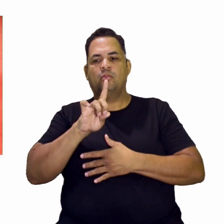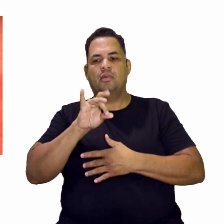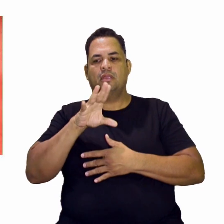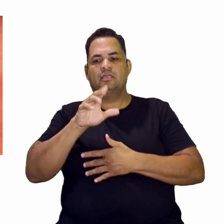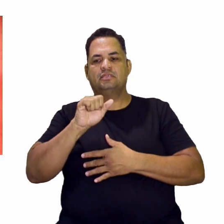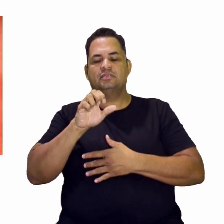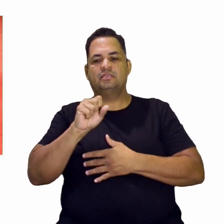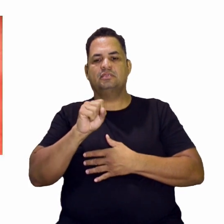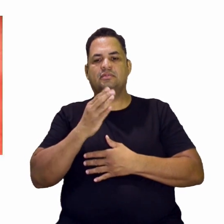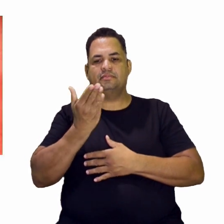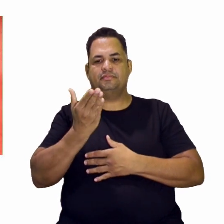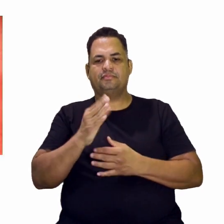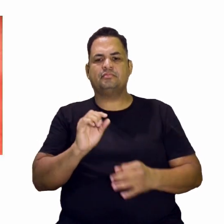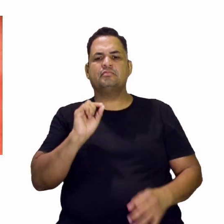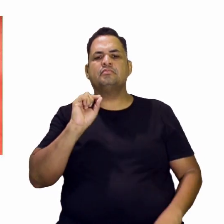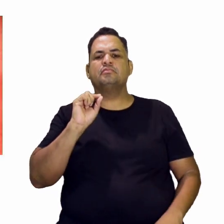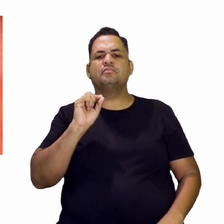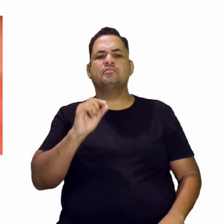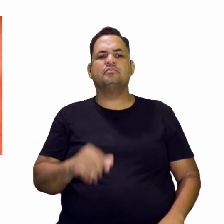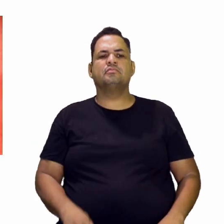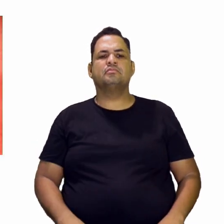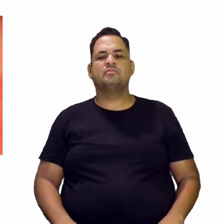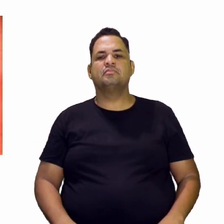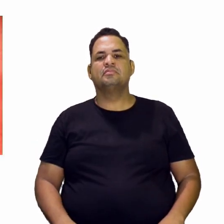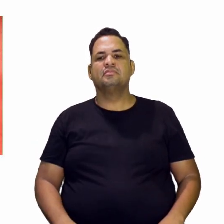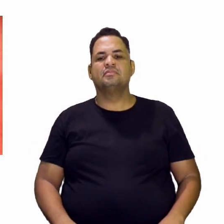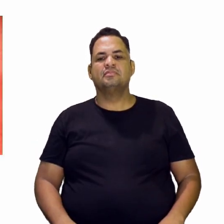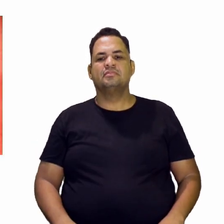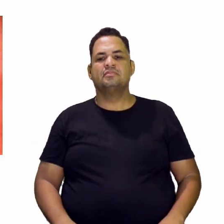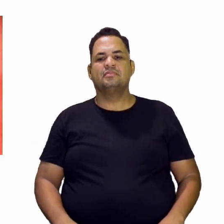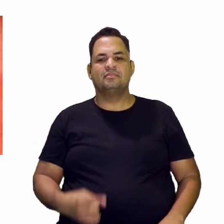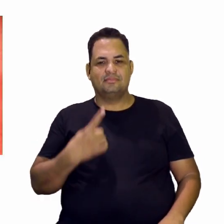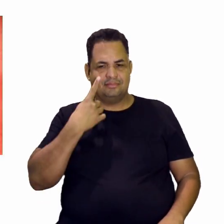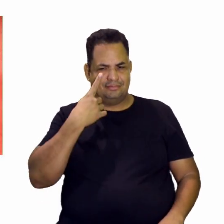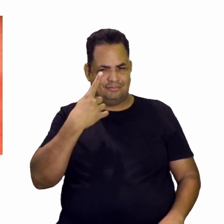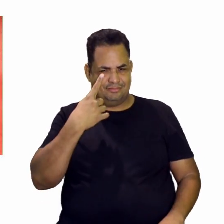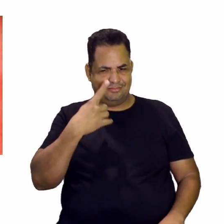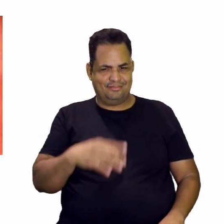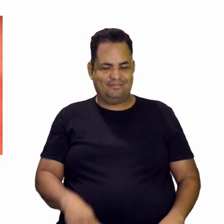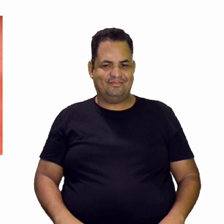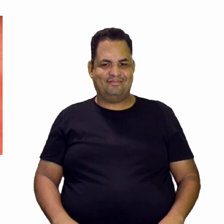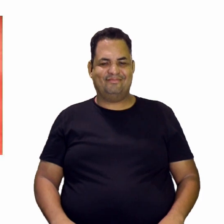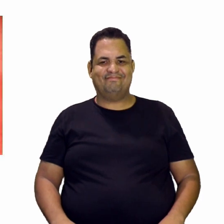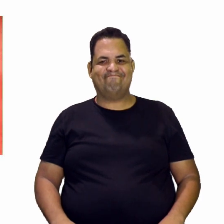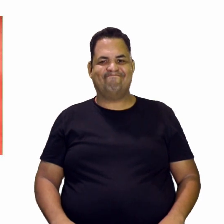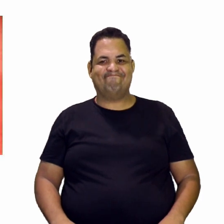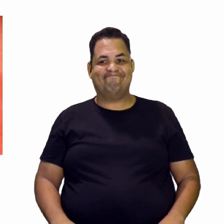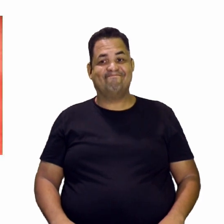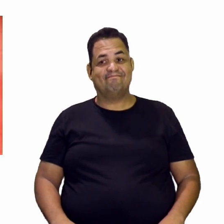endoparasitas. Professora, endoparasita, que é esse negócio ali, professora, nessa foto aí? Pois é